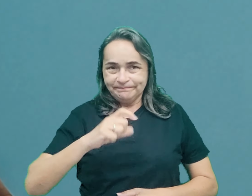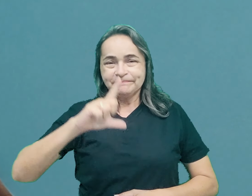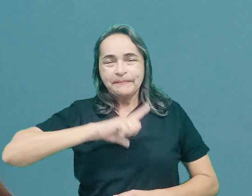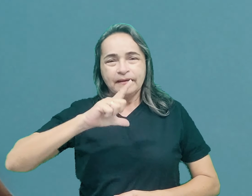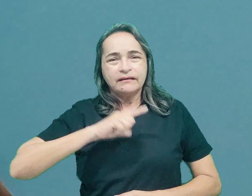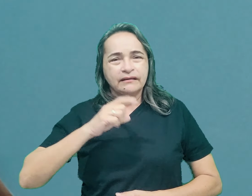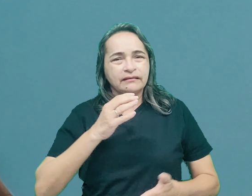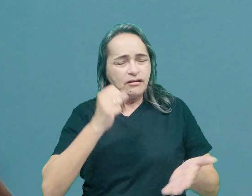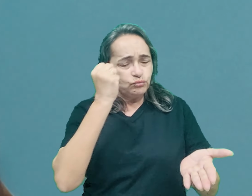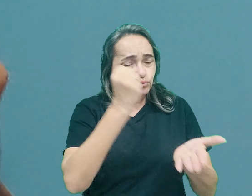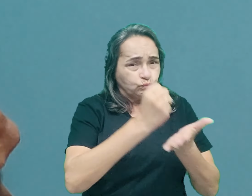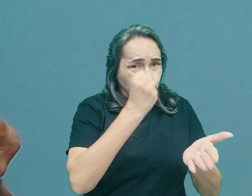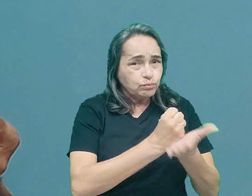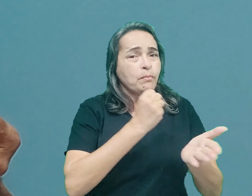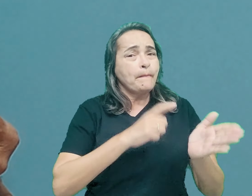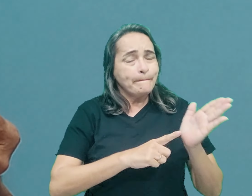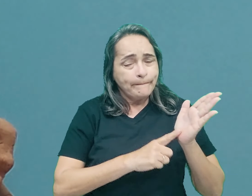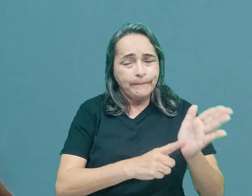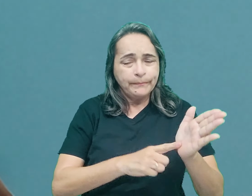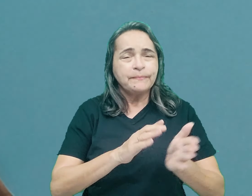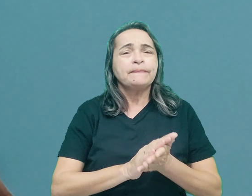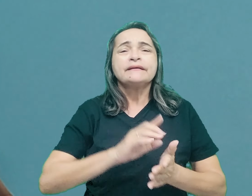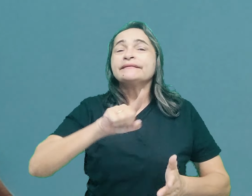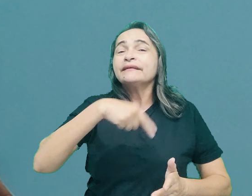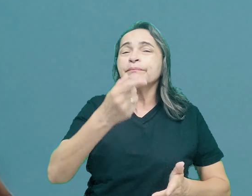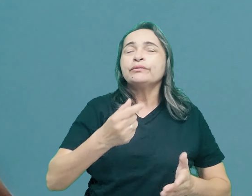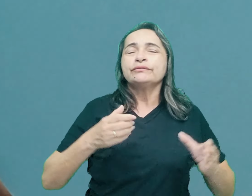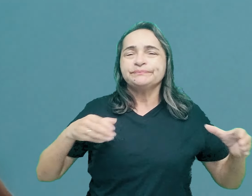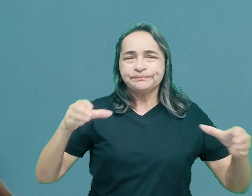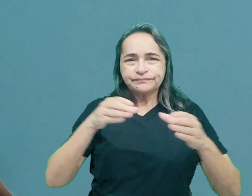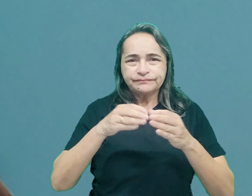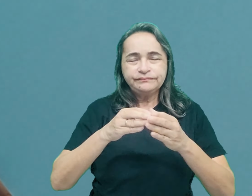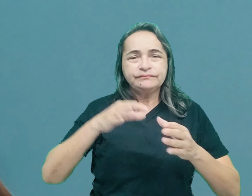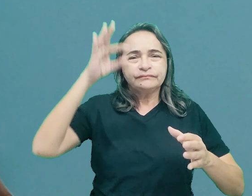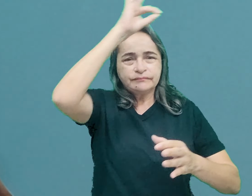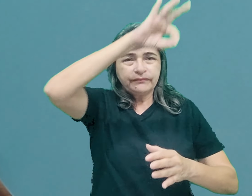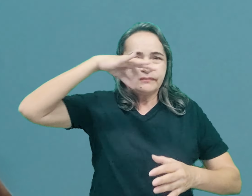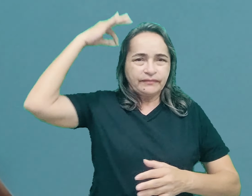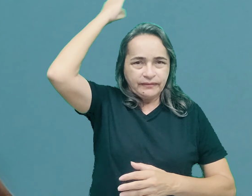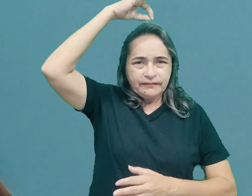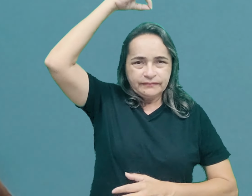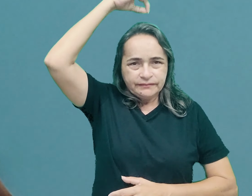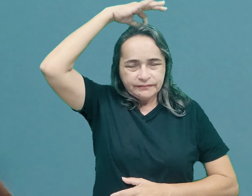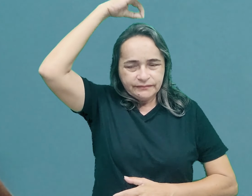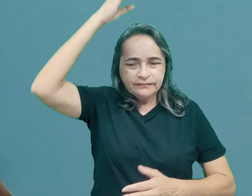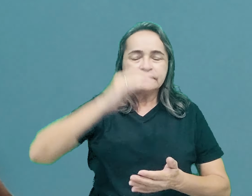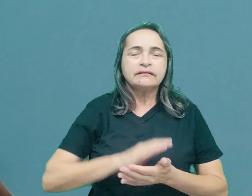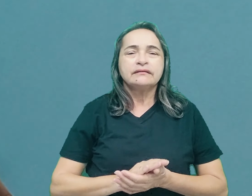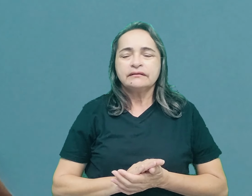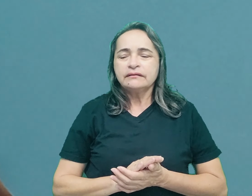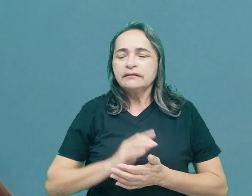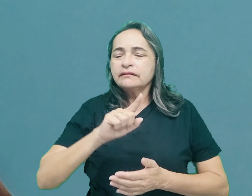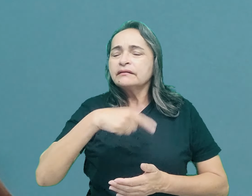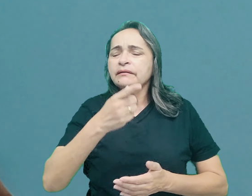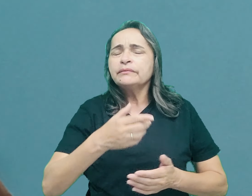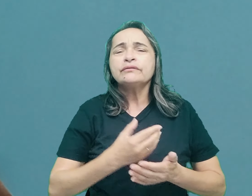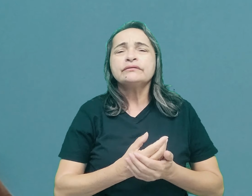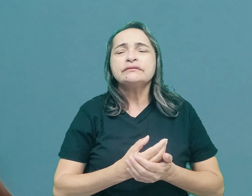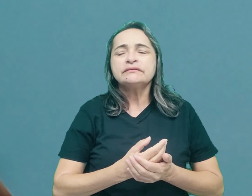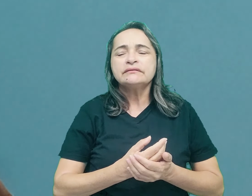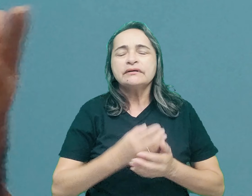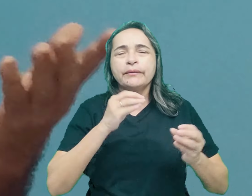Aí depois passou a ser Vila do Espírito Santo e depois... tanto que a Morada Nova ainda vai comprar a categoria de vila